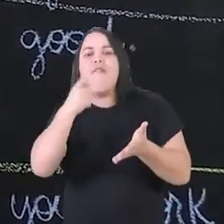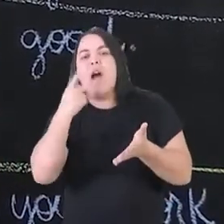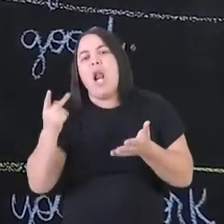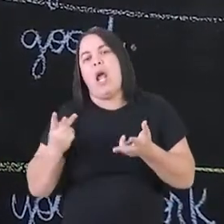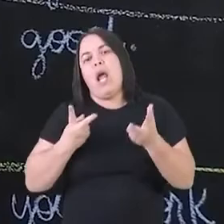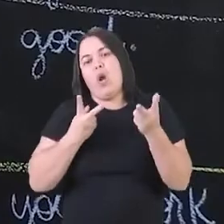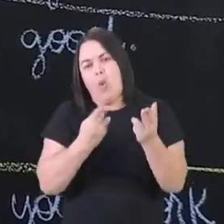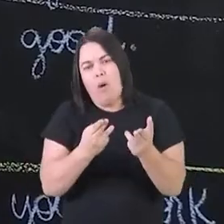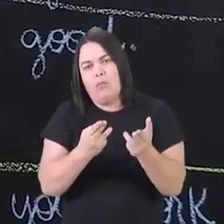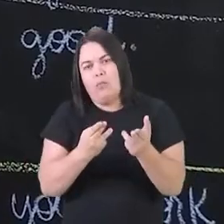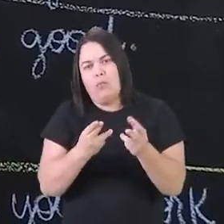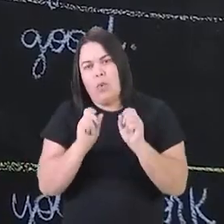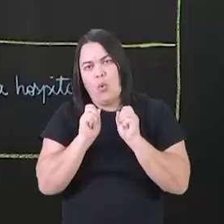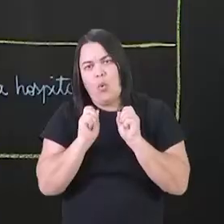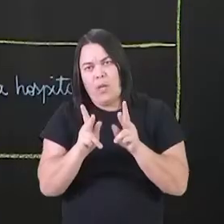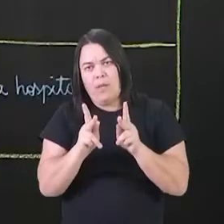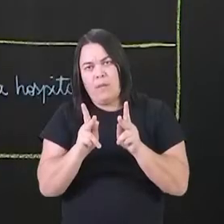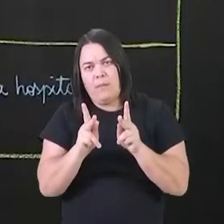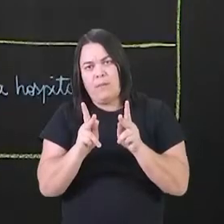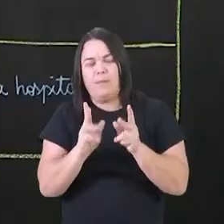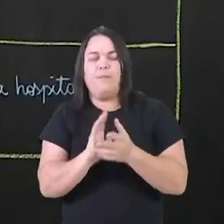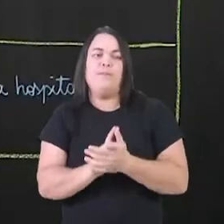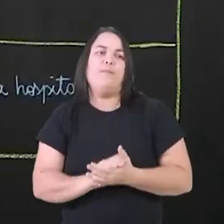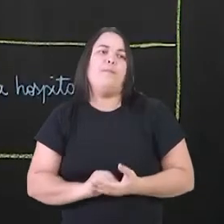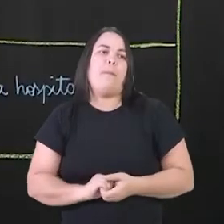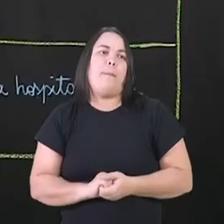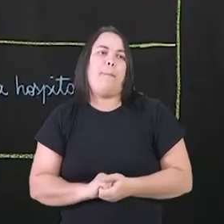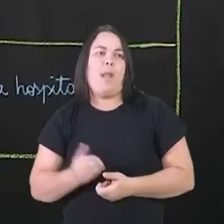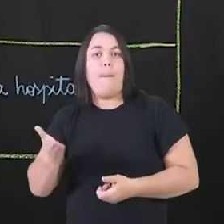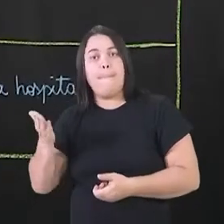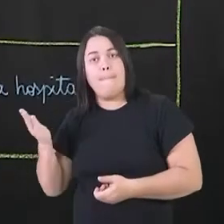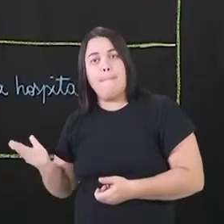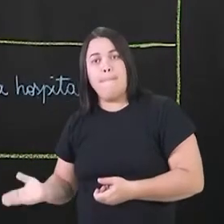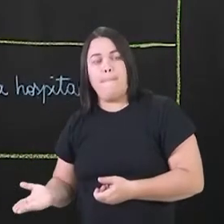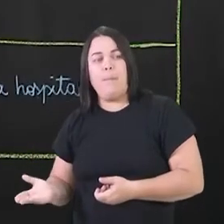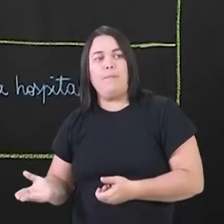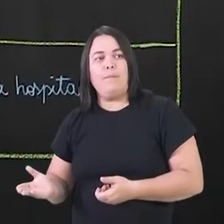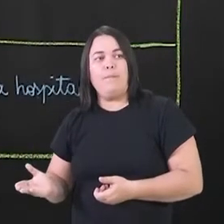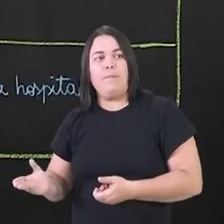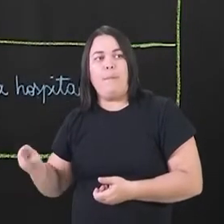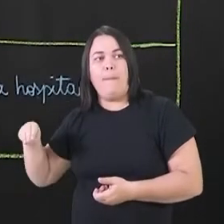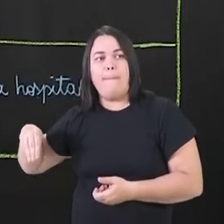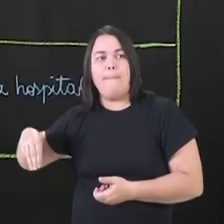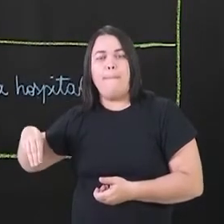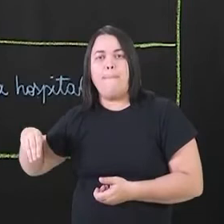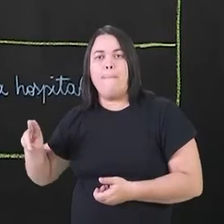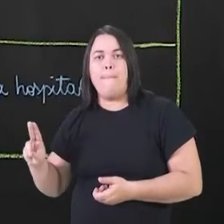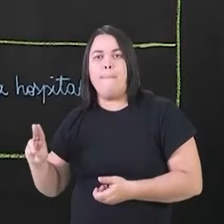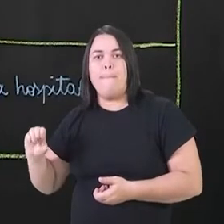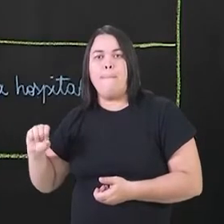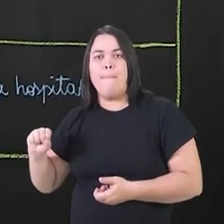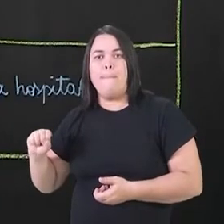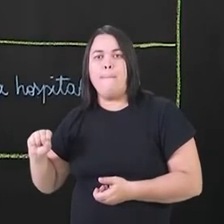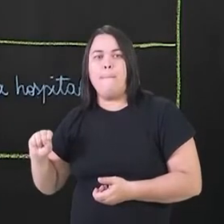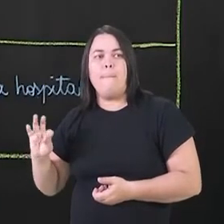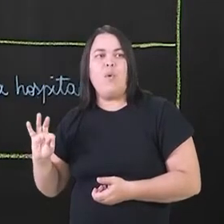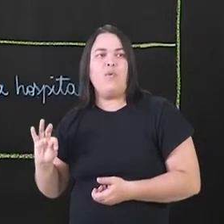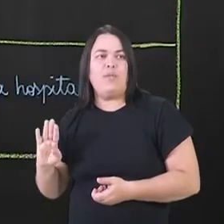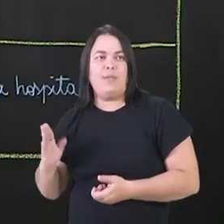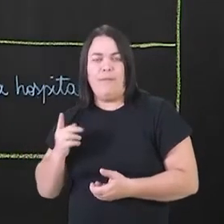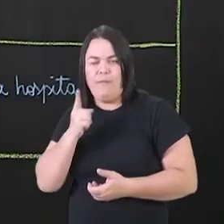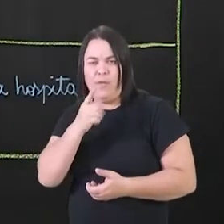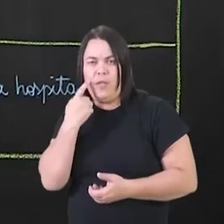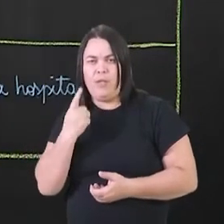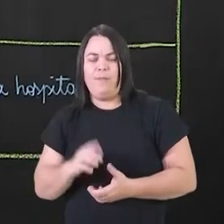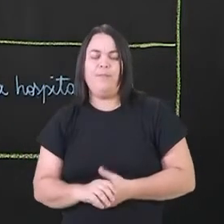should. Ok? No caso agora do must, ele vem até com uma carga, se vocês notarem, olha a